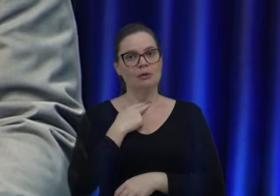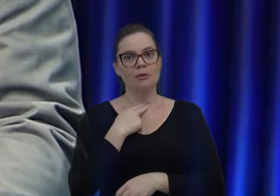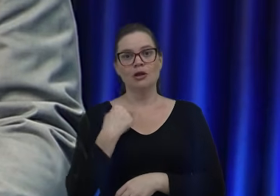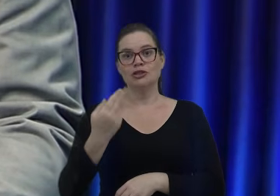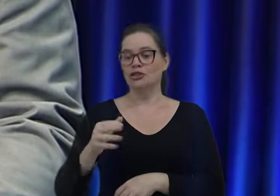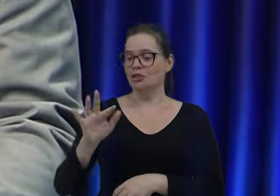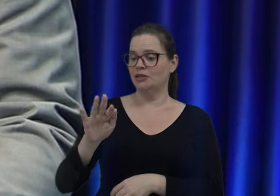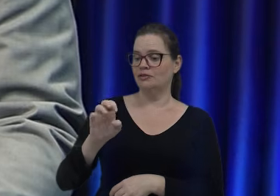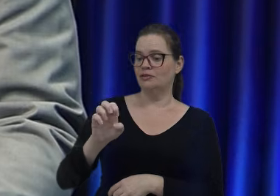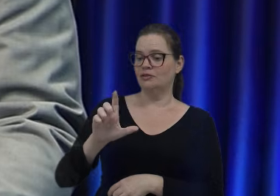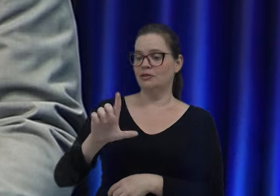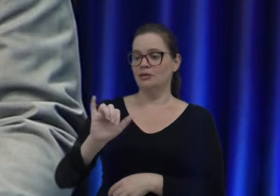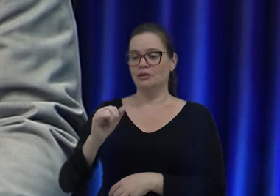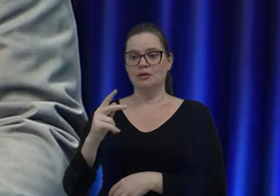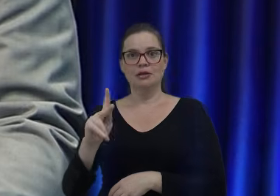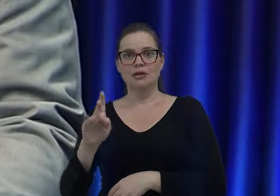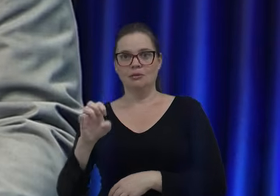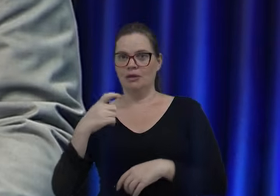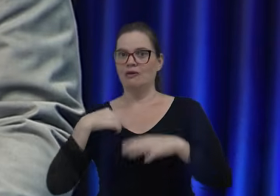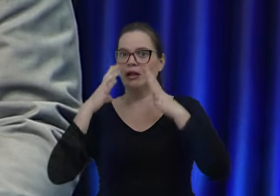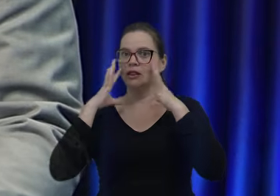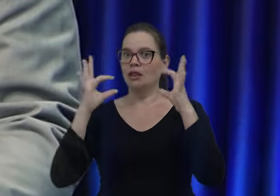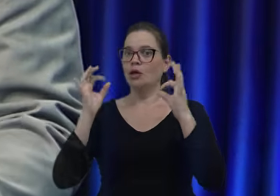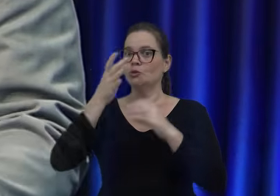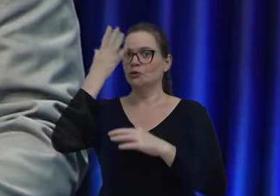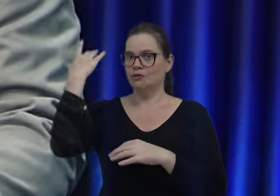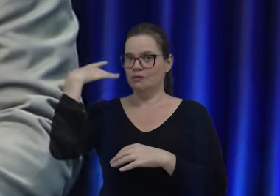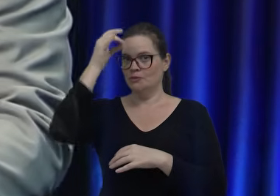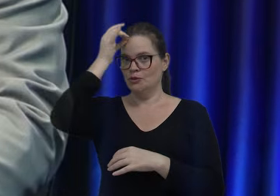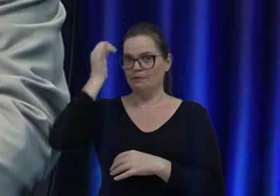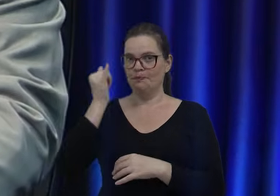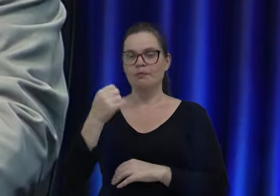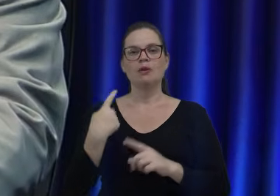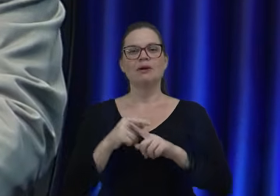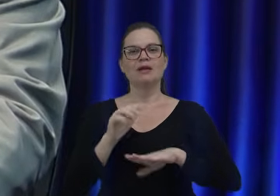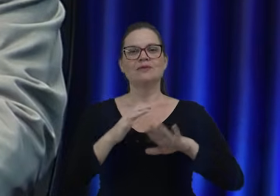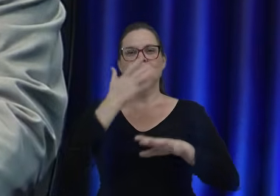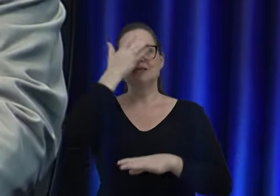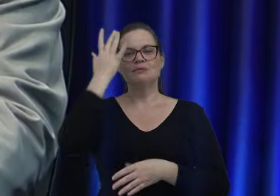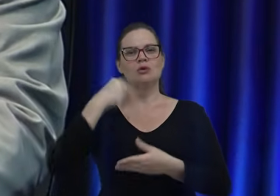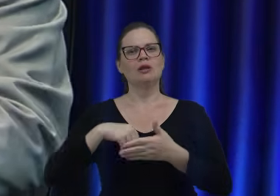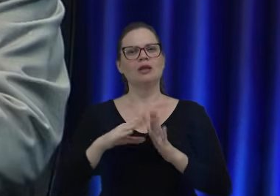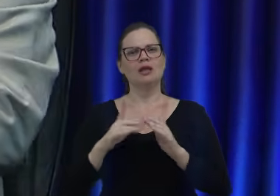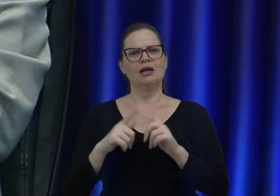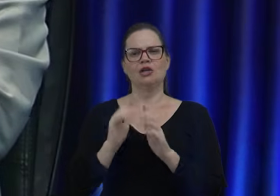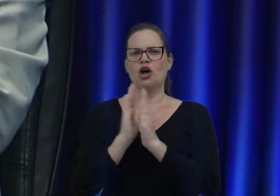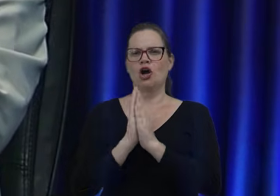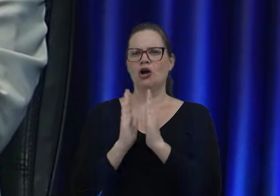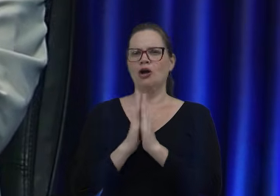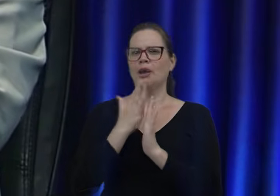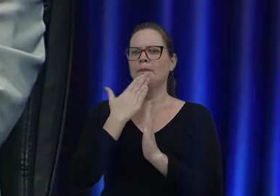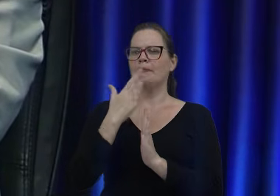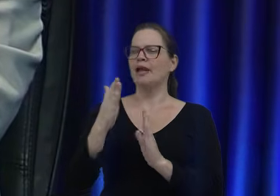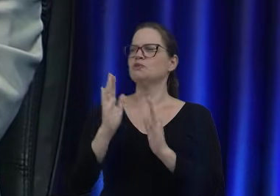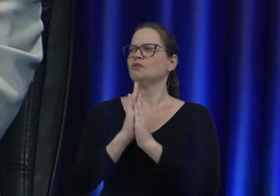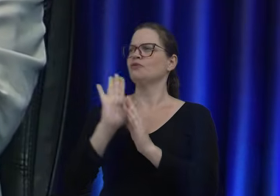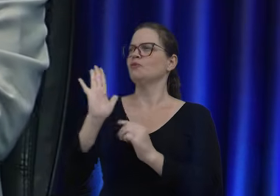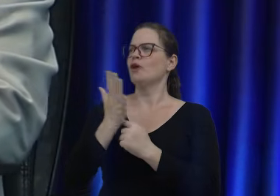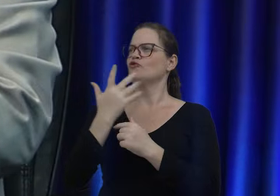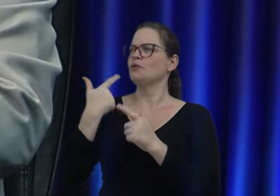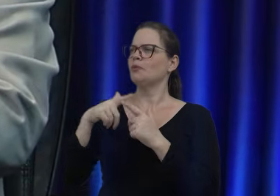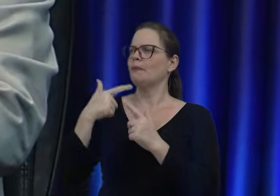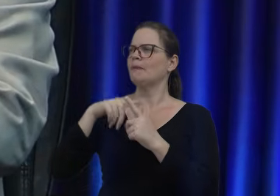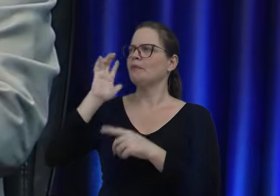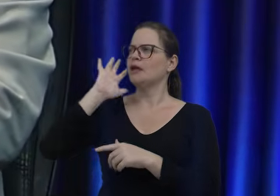estava, às vezes a pessoa ora na igreja, pedindo a Deus uma solução de um problema, uma bênção para o lar,